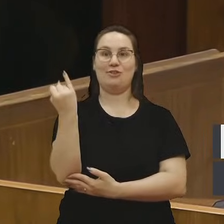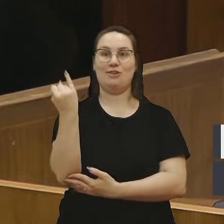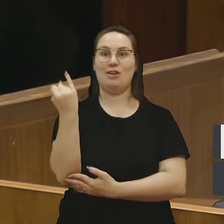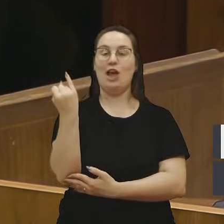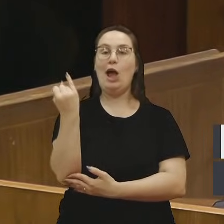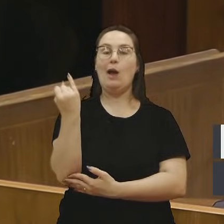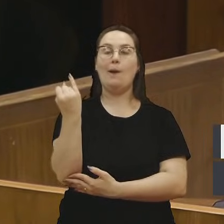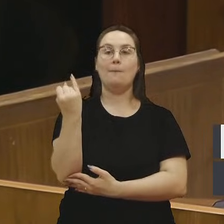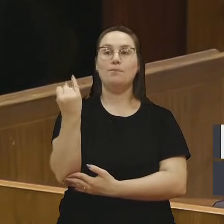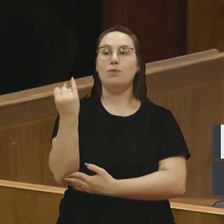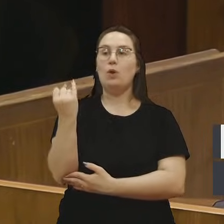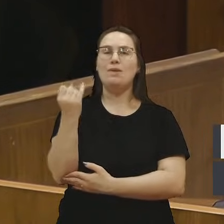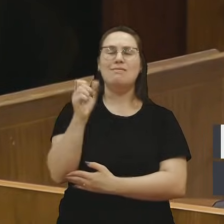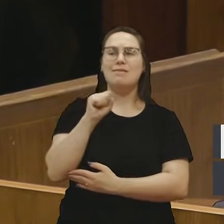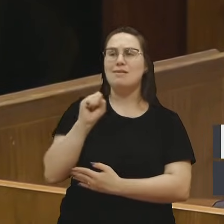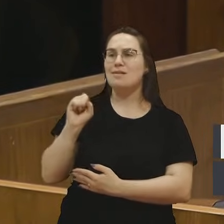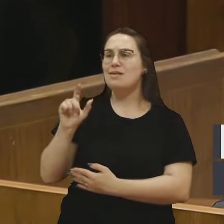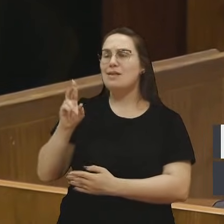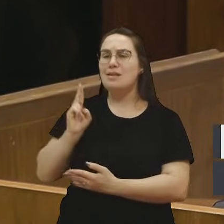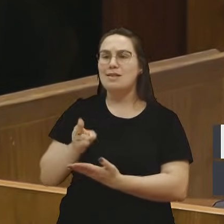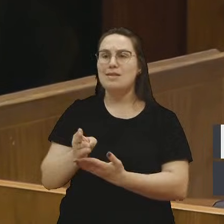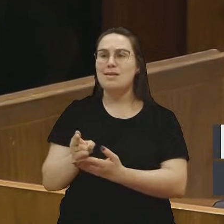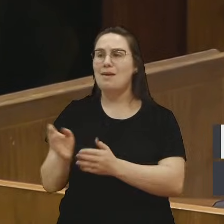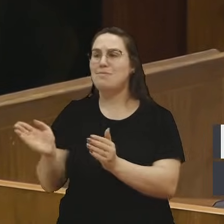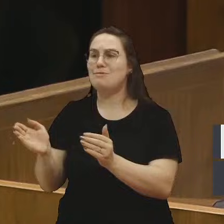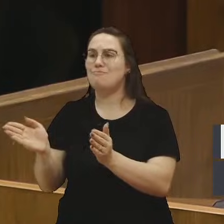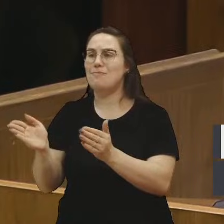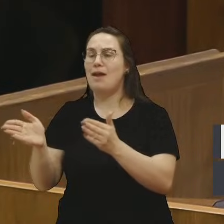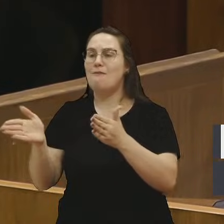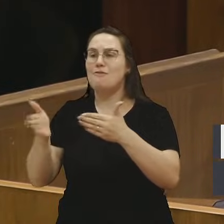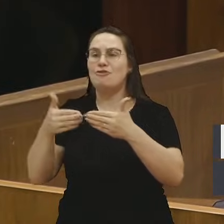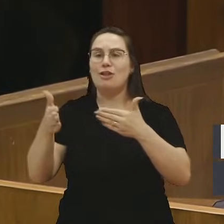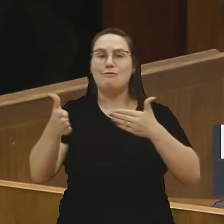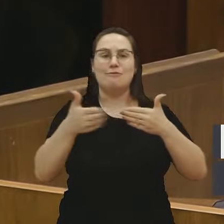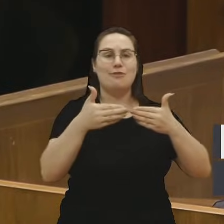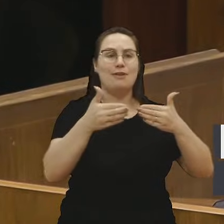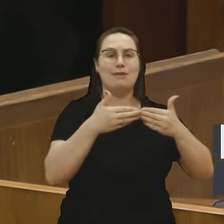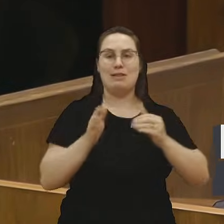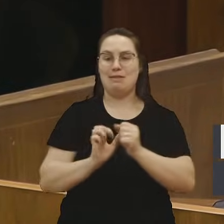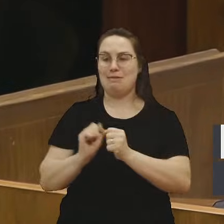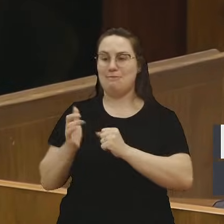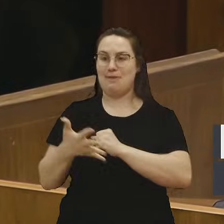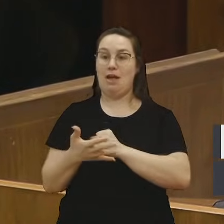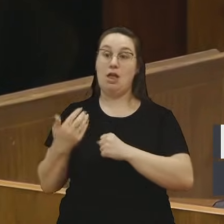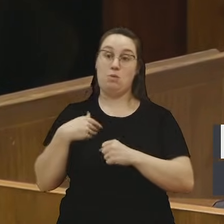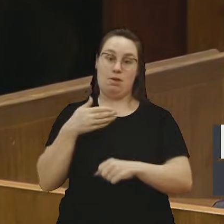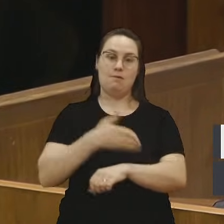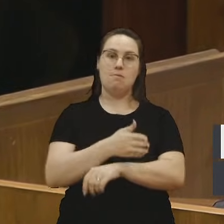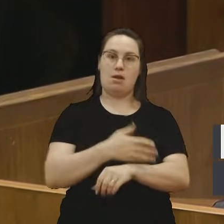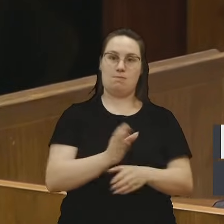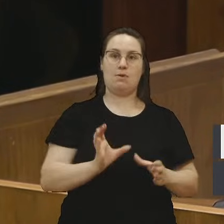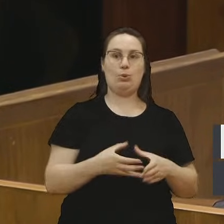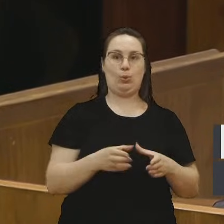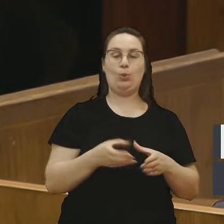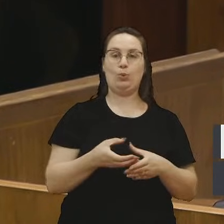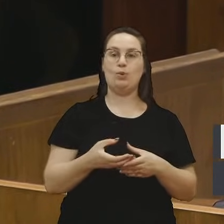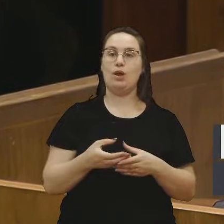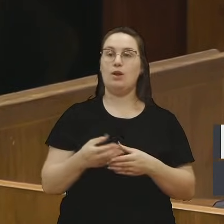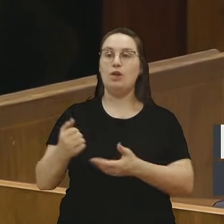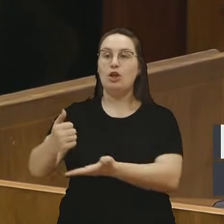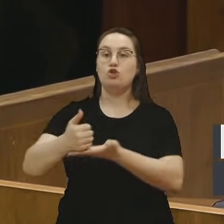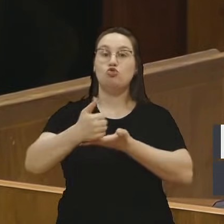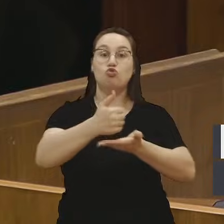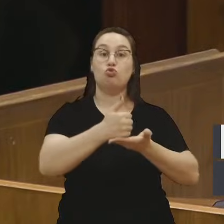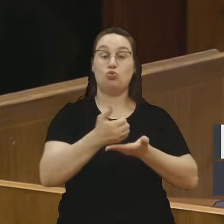as nossas portas fechadas durante a pandemia, estava presidindo este conselho e, com a ajuda de todos os conselheiros